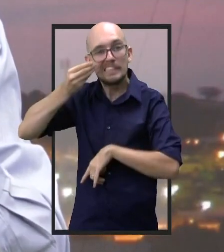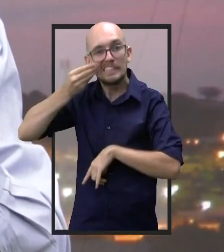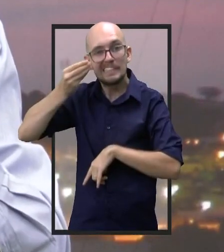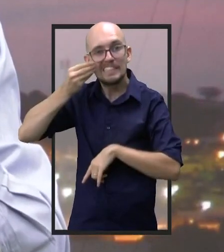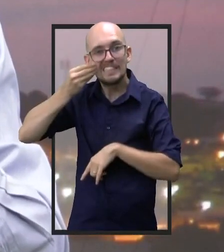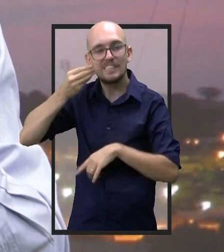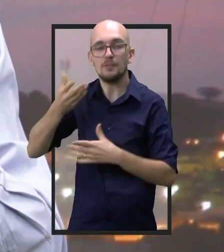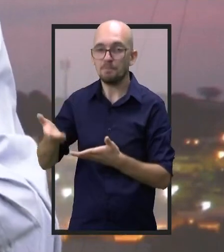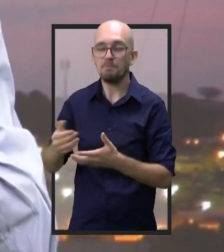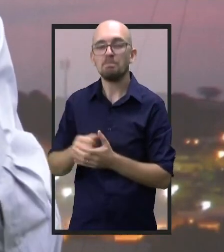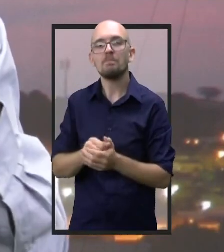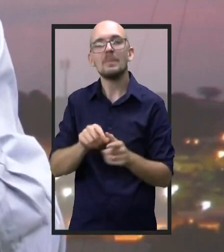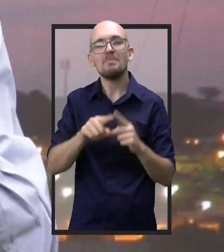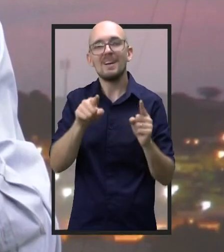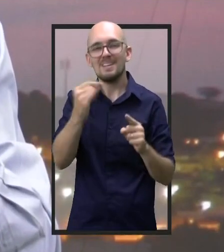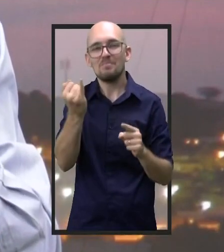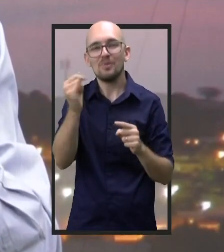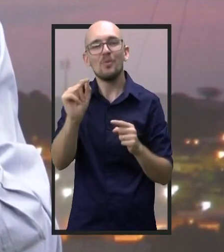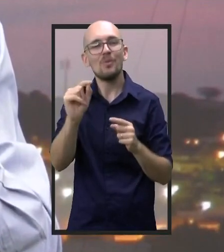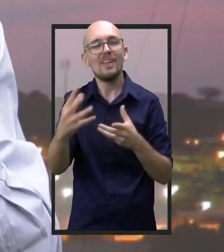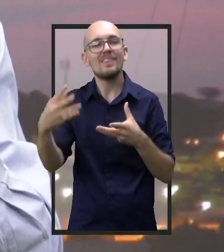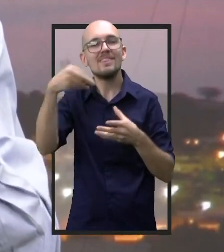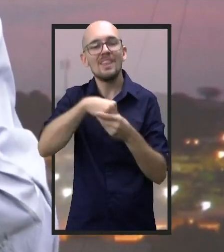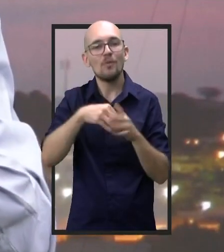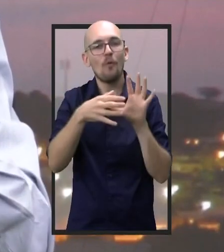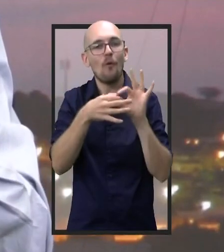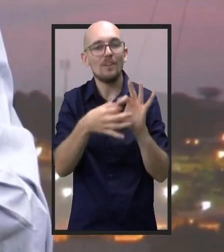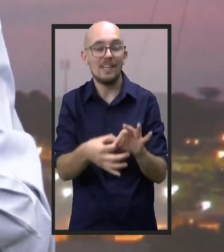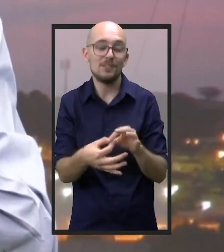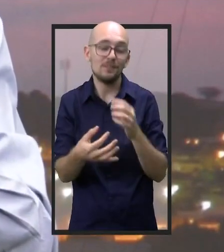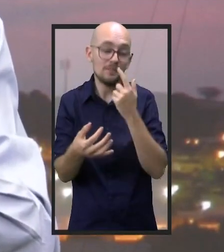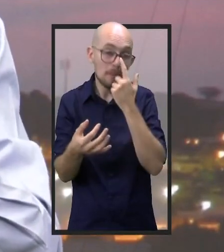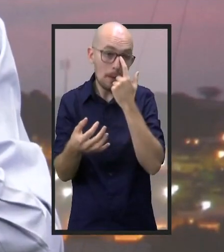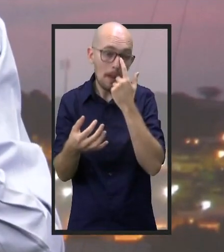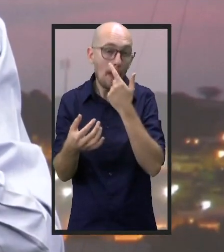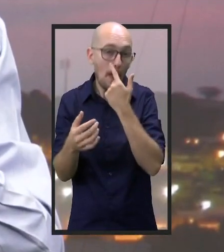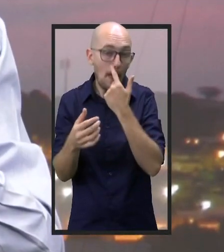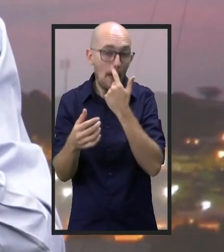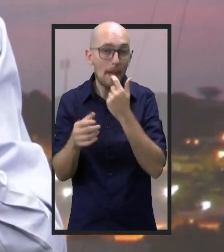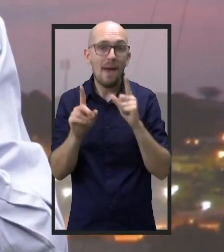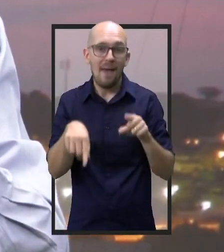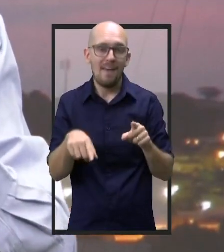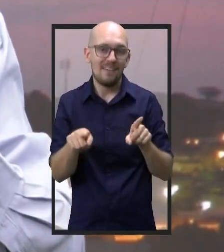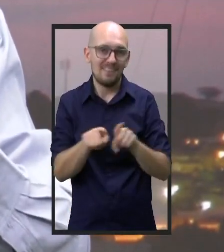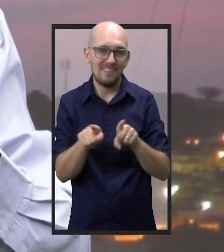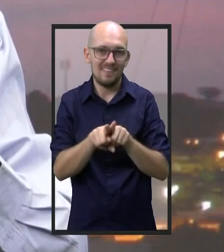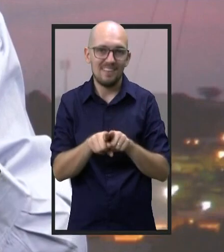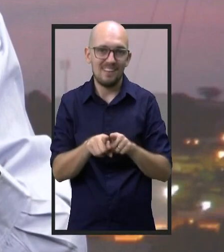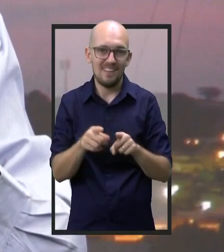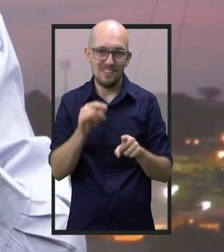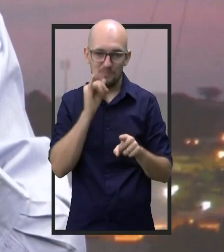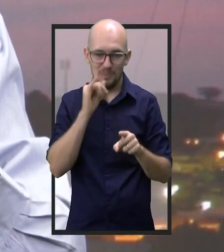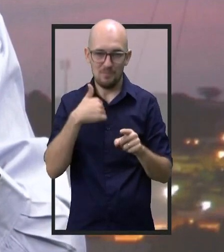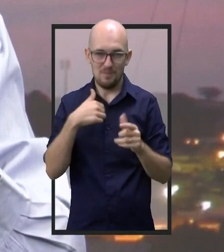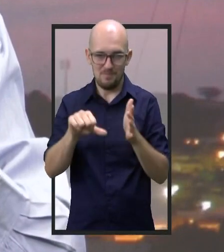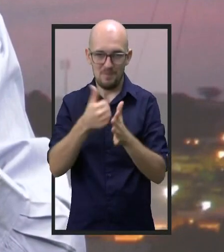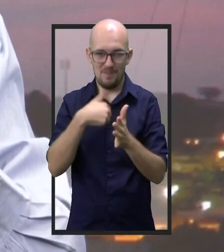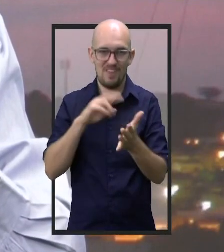Mas o importante que você me disse, o que é no contexto, né? Da mesma maneira, a primeira coisa que me chamou a atenção quando fomos lá é o